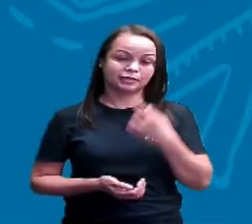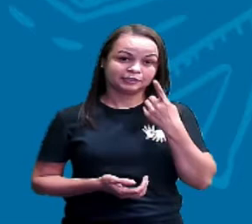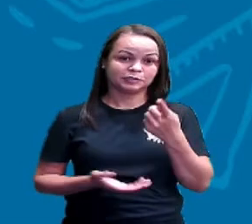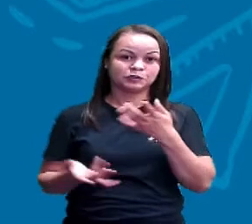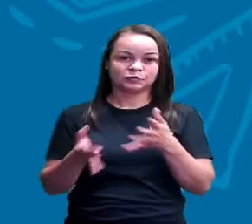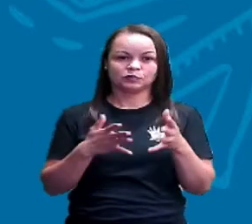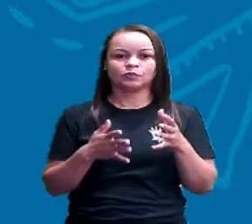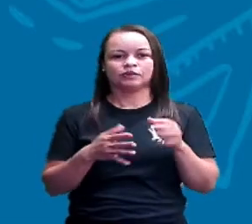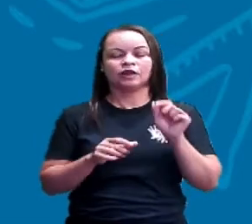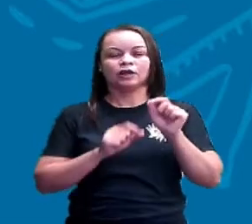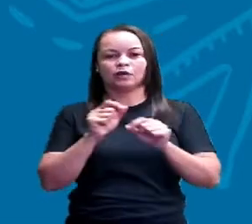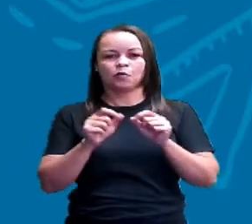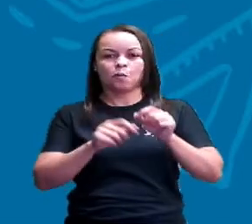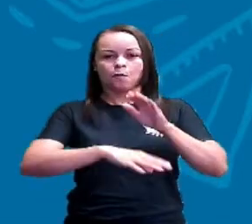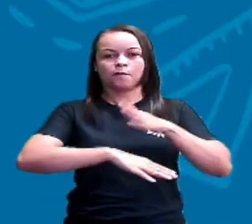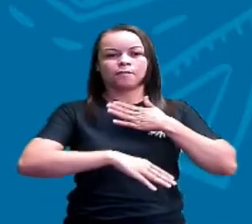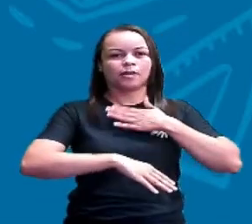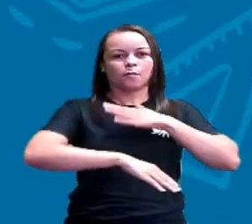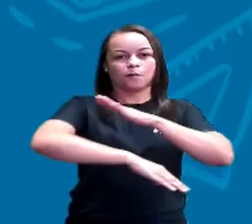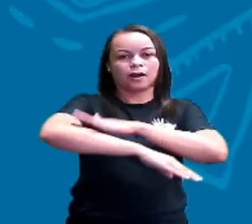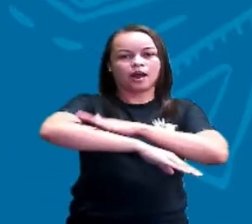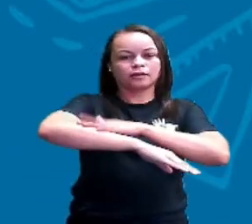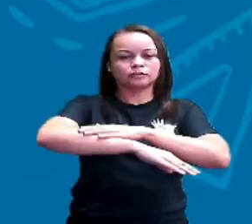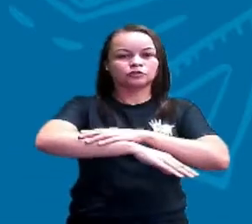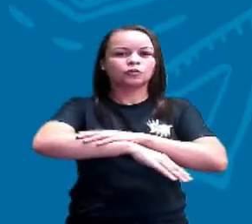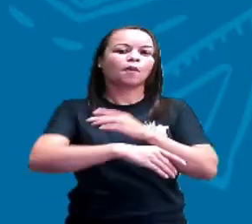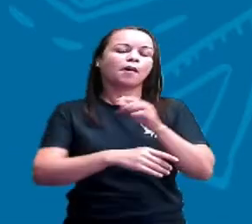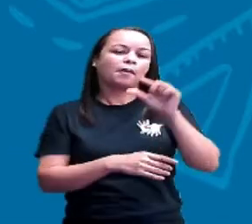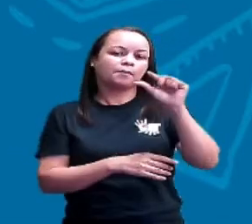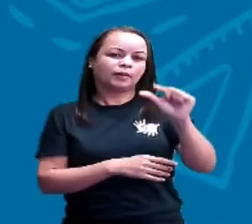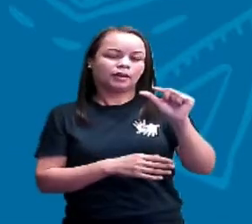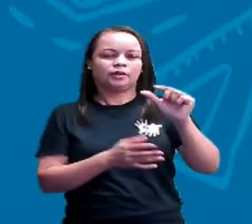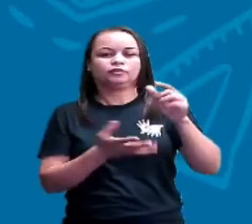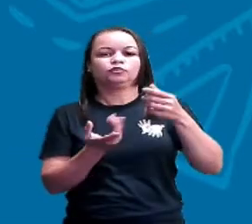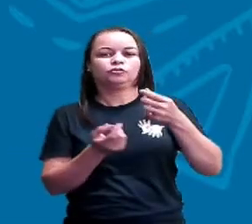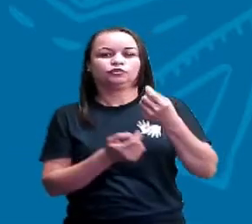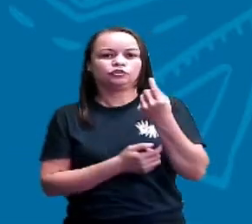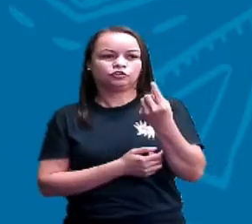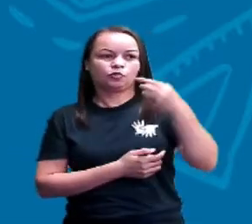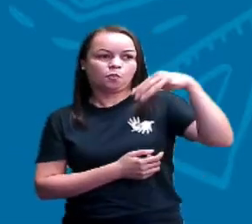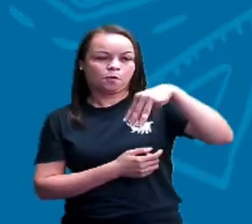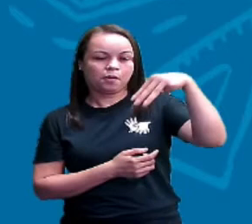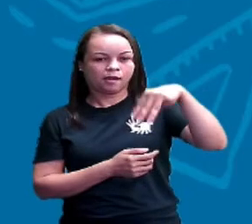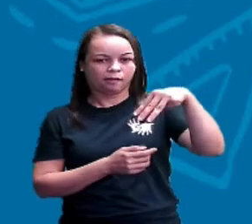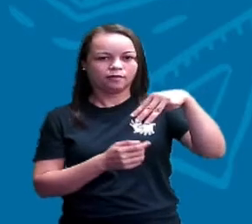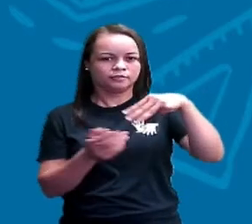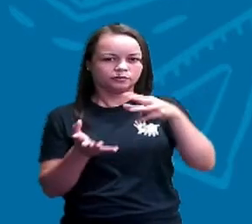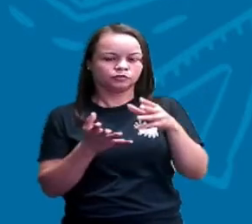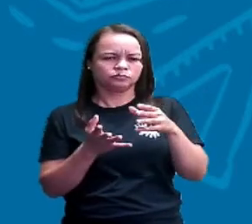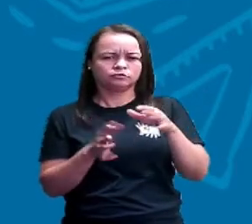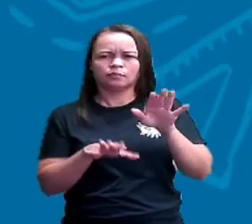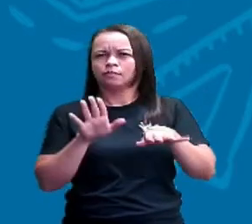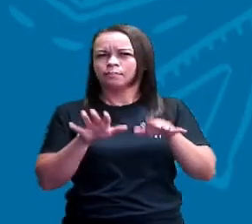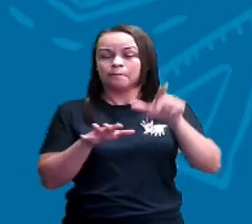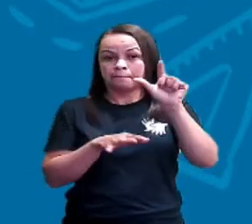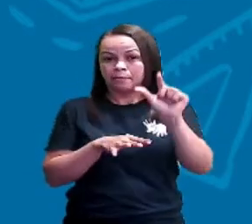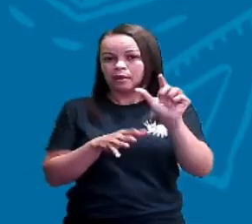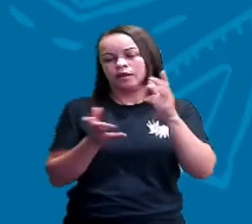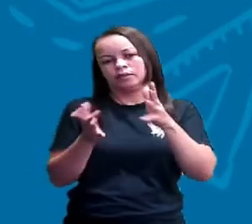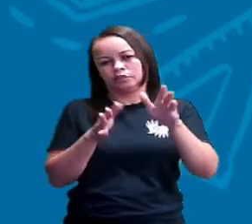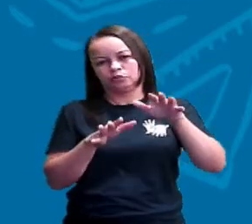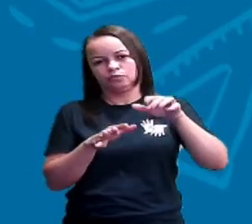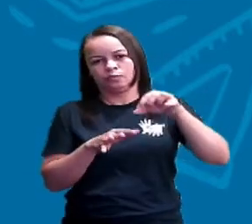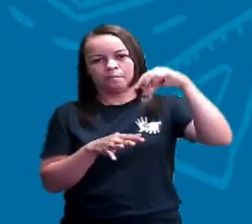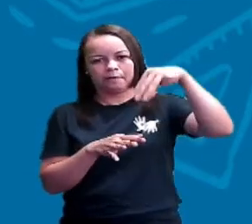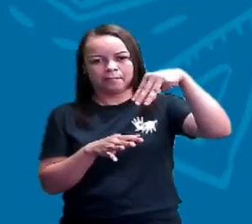braço mediria aí, ó, menos de 1 metro, não é isso? Não chegaria a 1 metro, não. Seria menos de 1